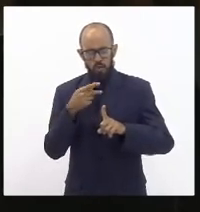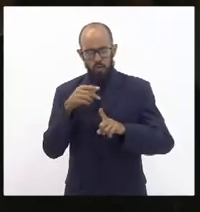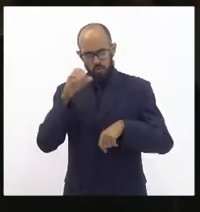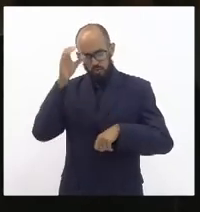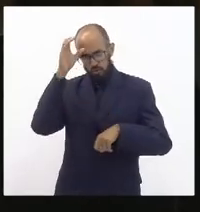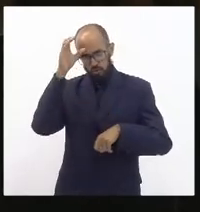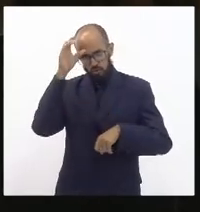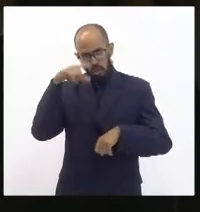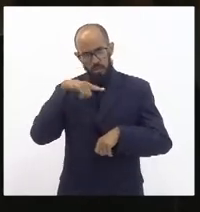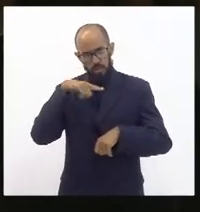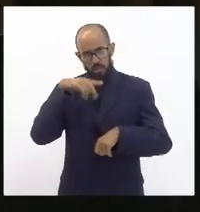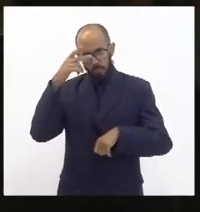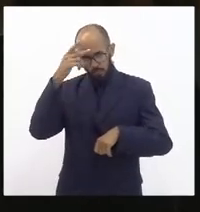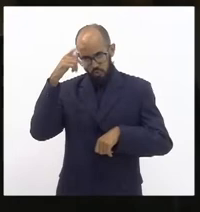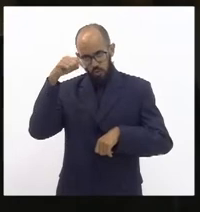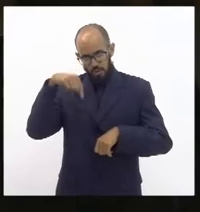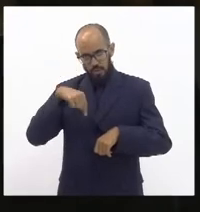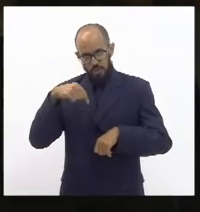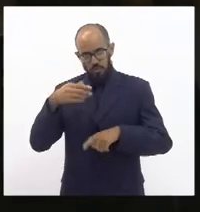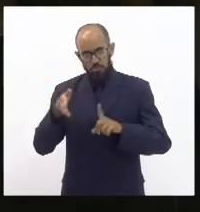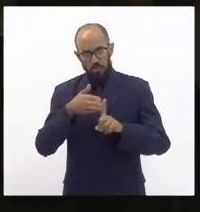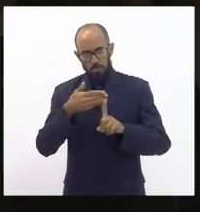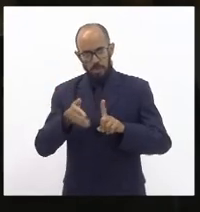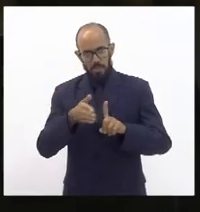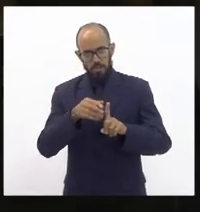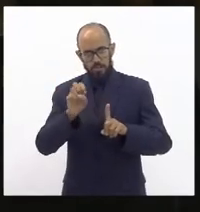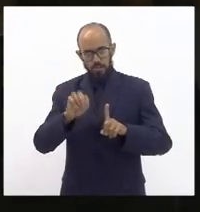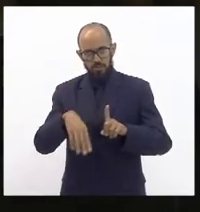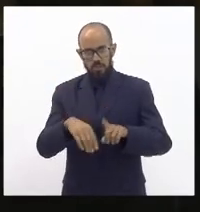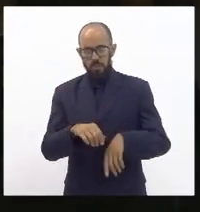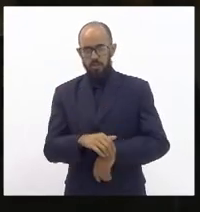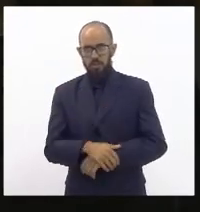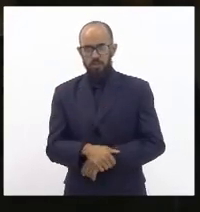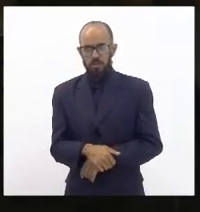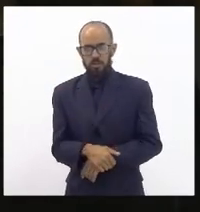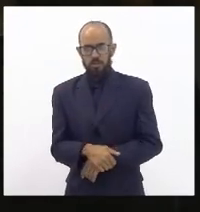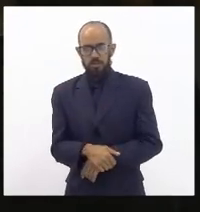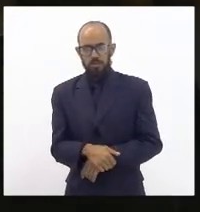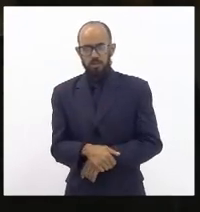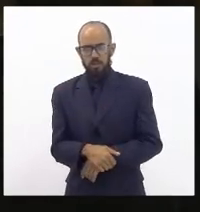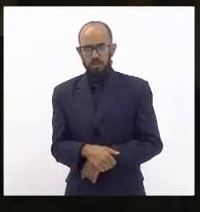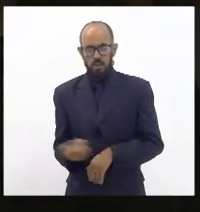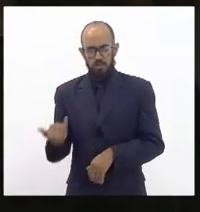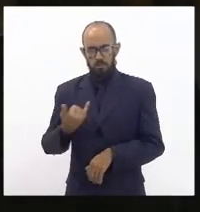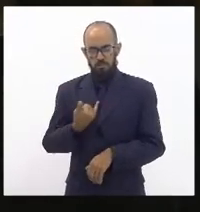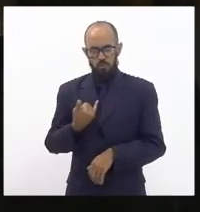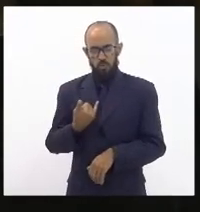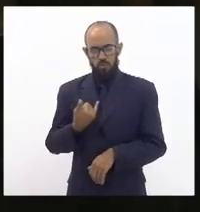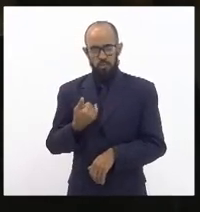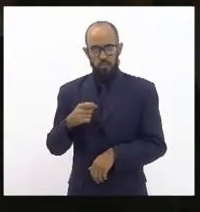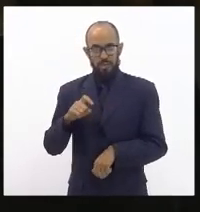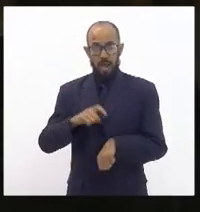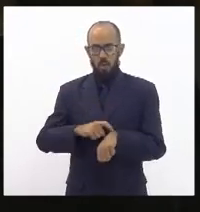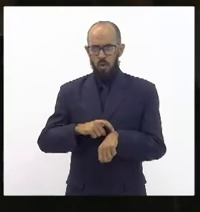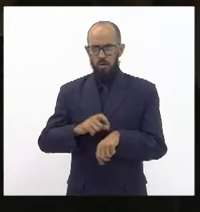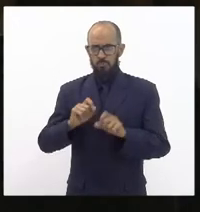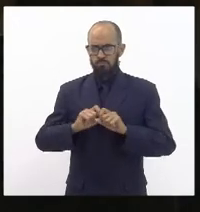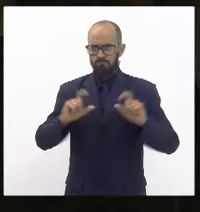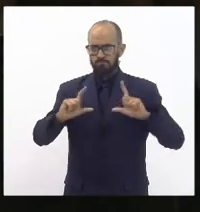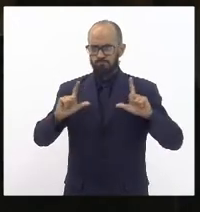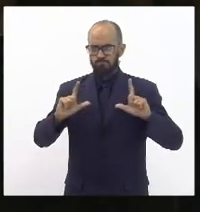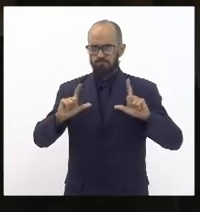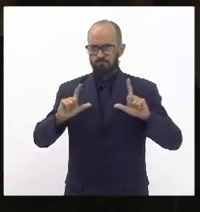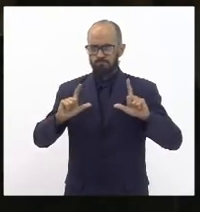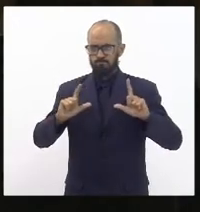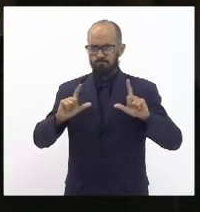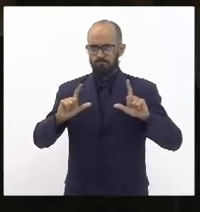uma pessoa aqui que ela me bate Oi e aí já sinalizou já ligamos a luzinha vermelha